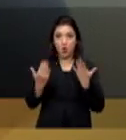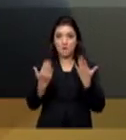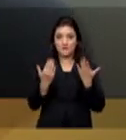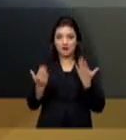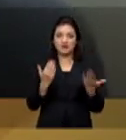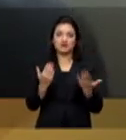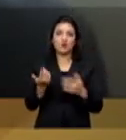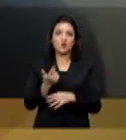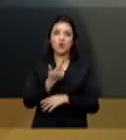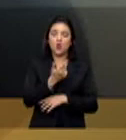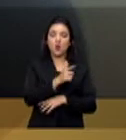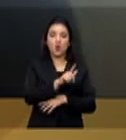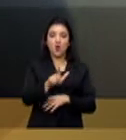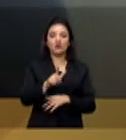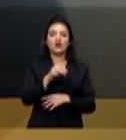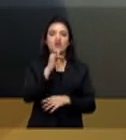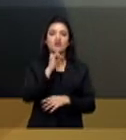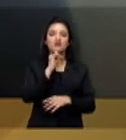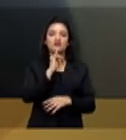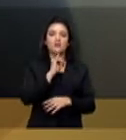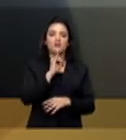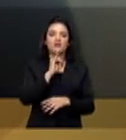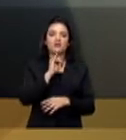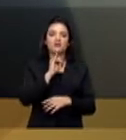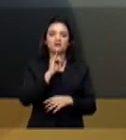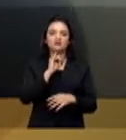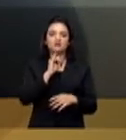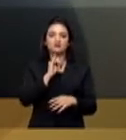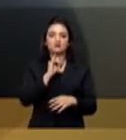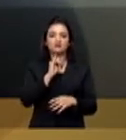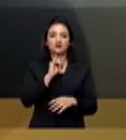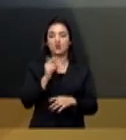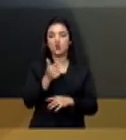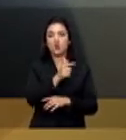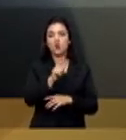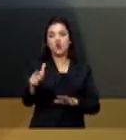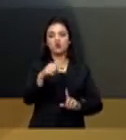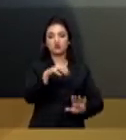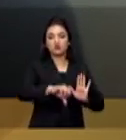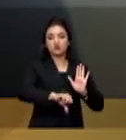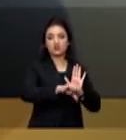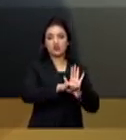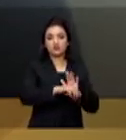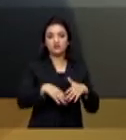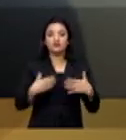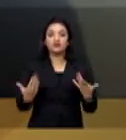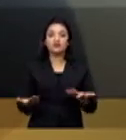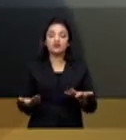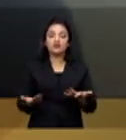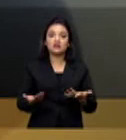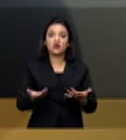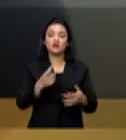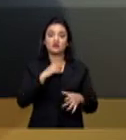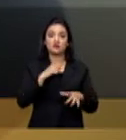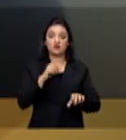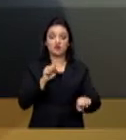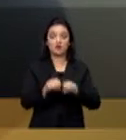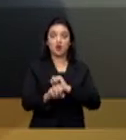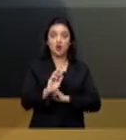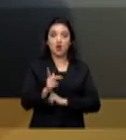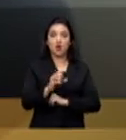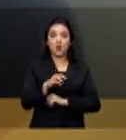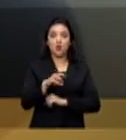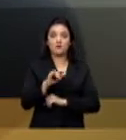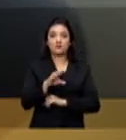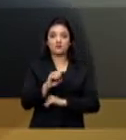outros tipos. A pena mínima deste delito é maior que a pena mínima do homicídio simples, inclusive daquele praticado contra a pessoa menor